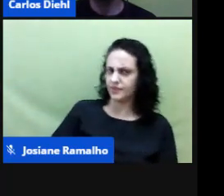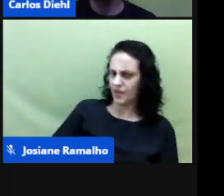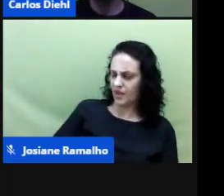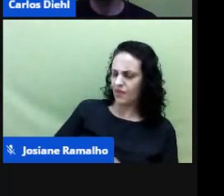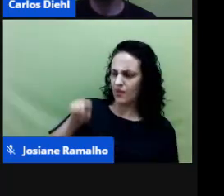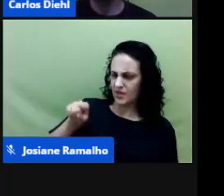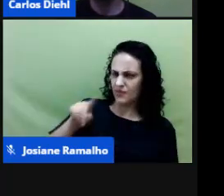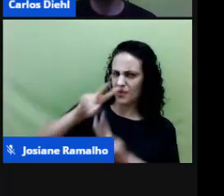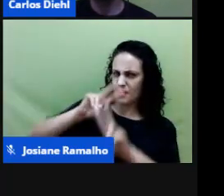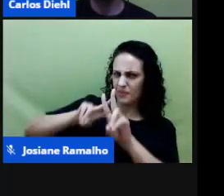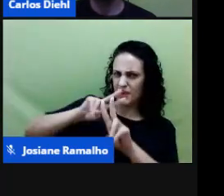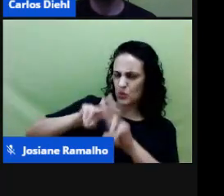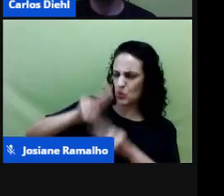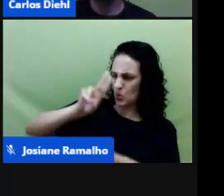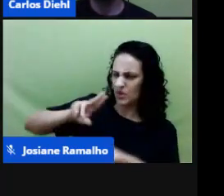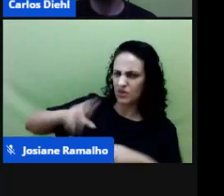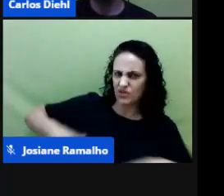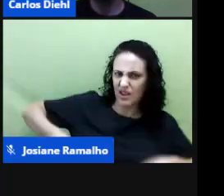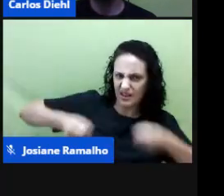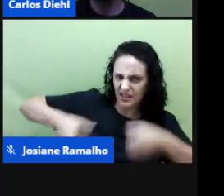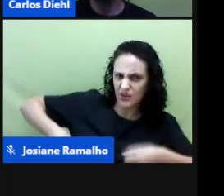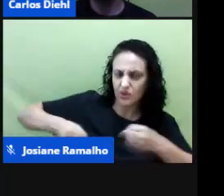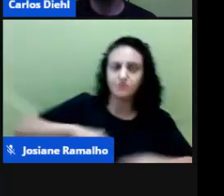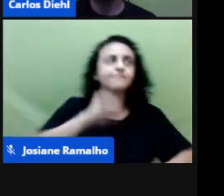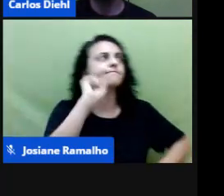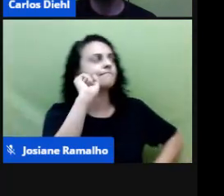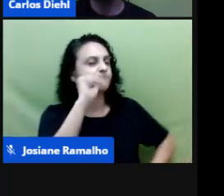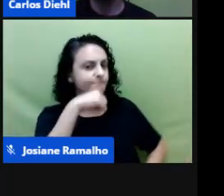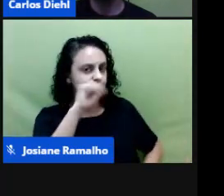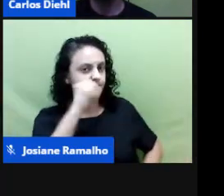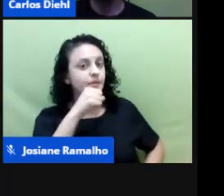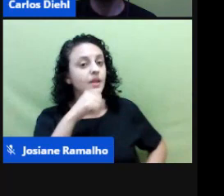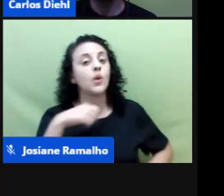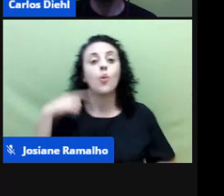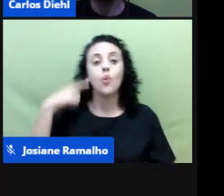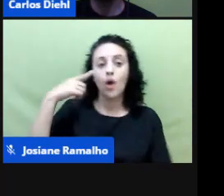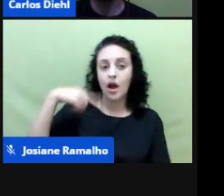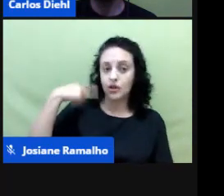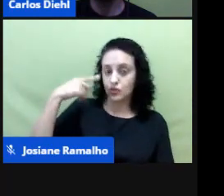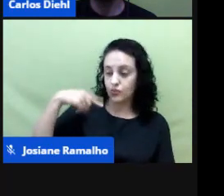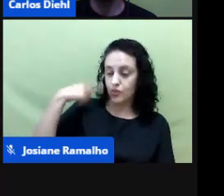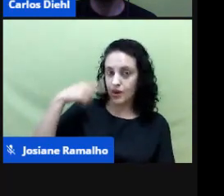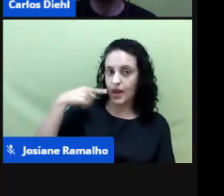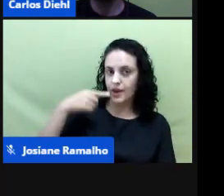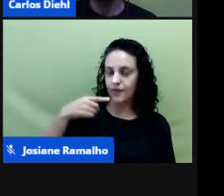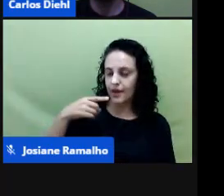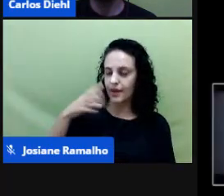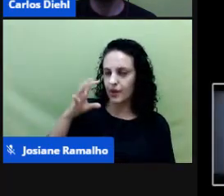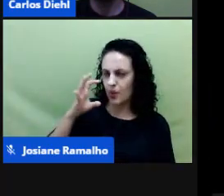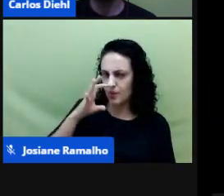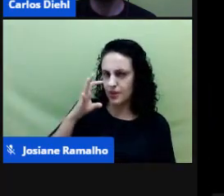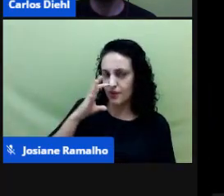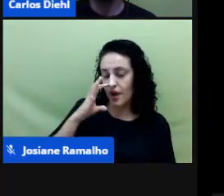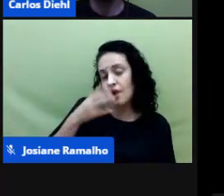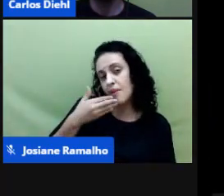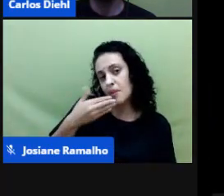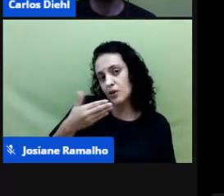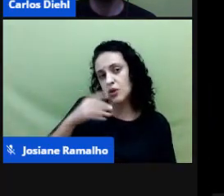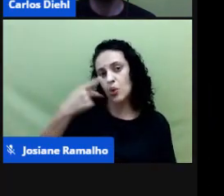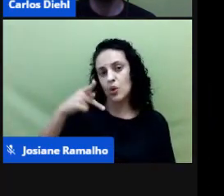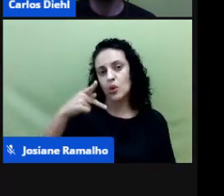vai analisar essa tua situação e vai pedir os direitos que você, que ela acha que você merece.